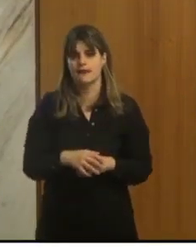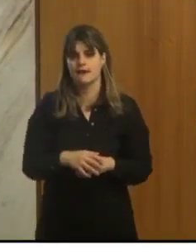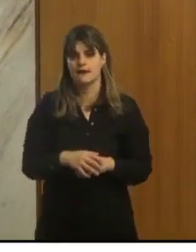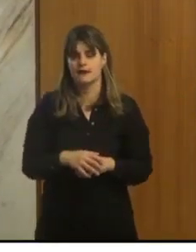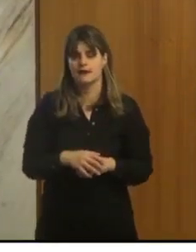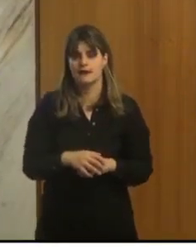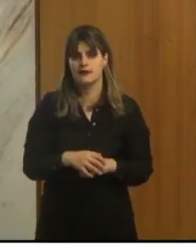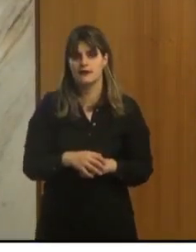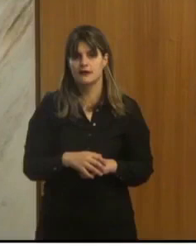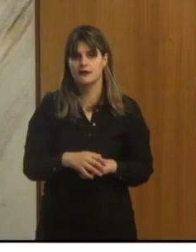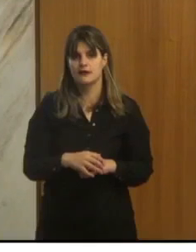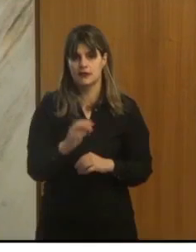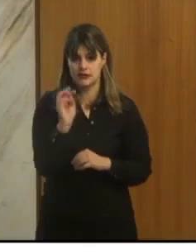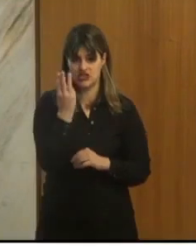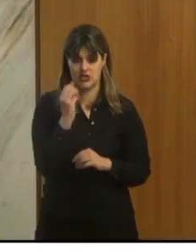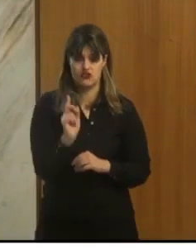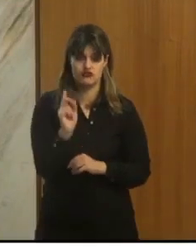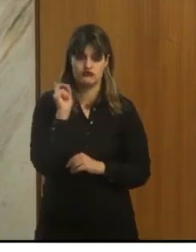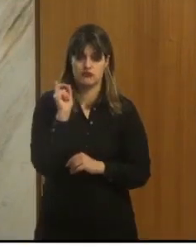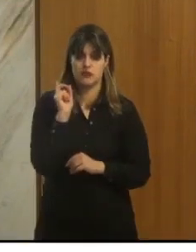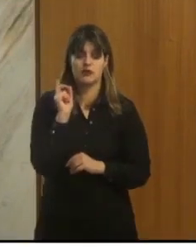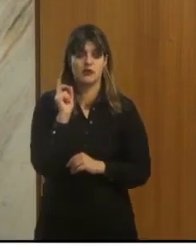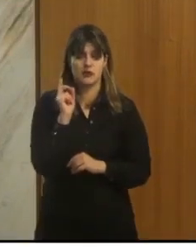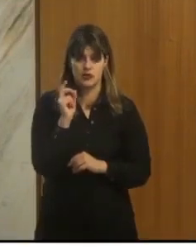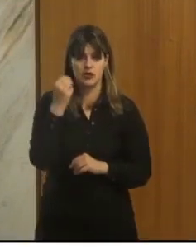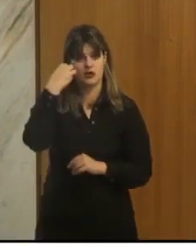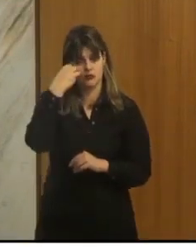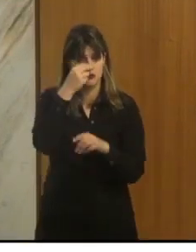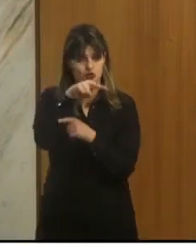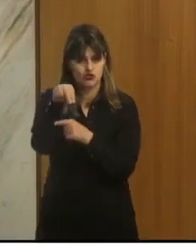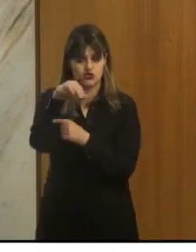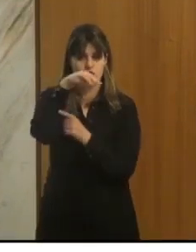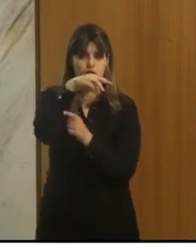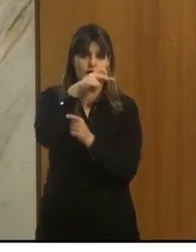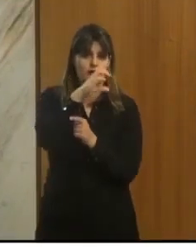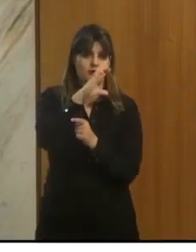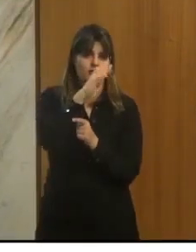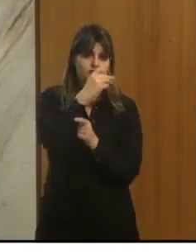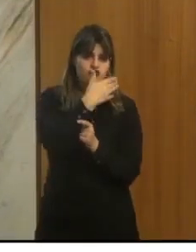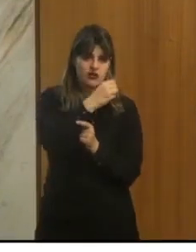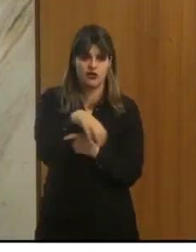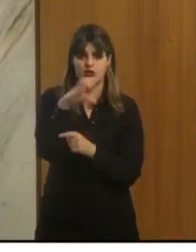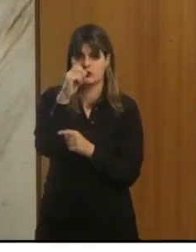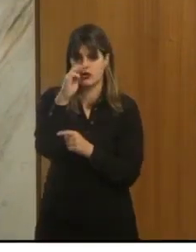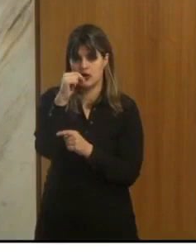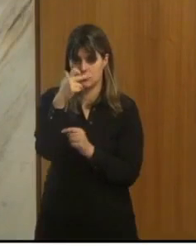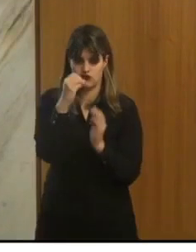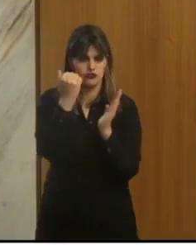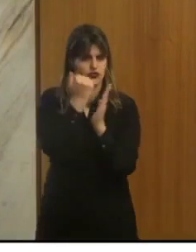de três cachorros estão no Museu Machado de Castro, classificados,